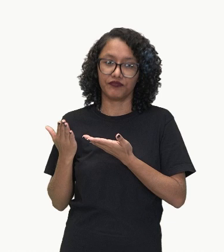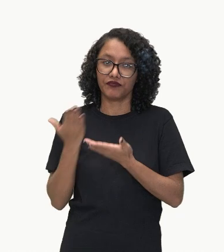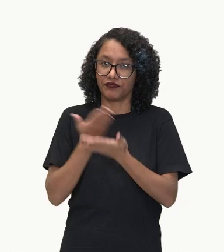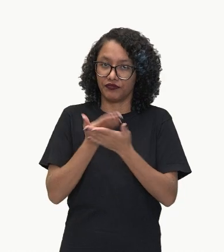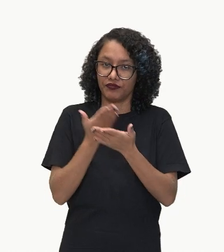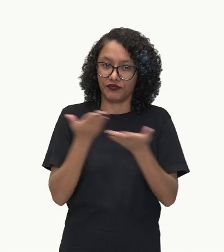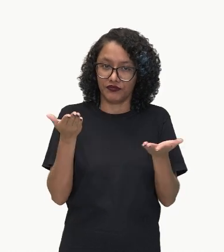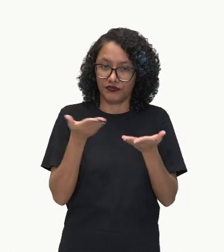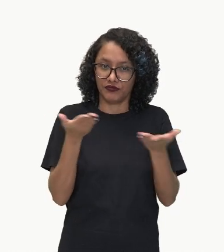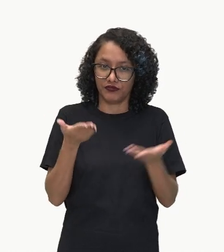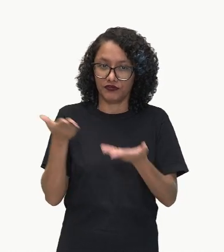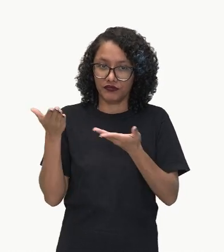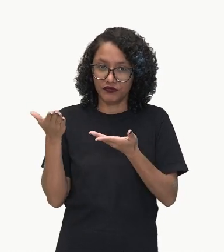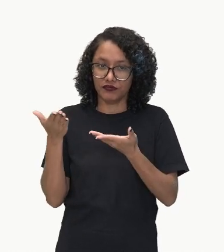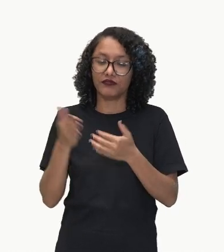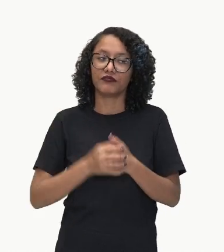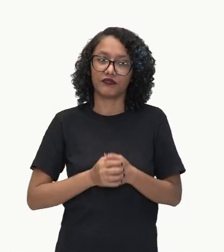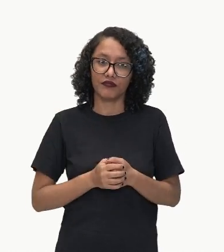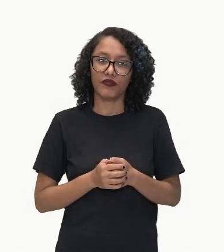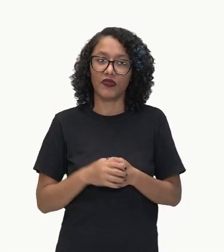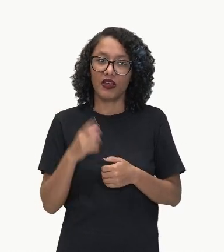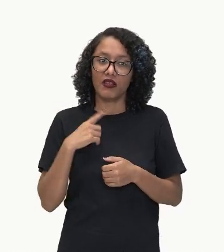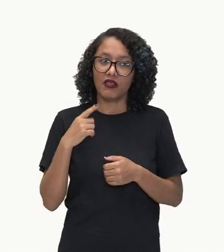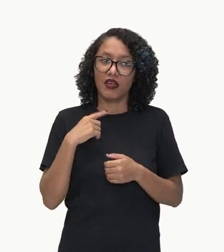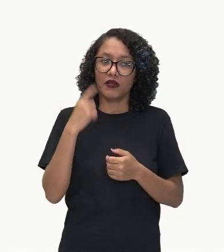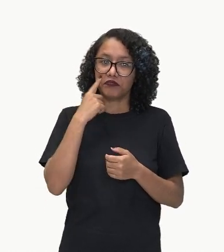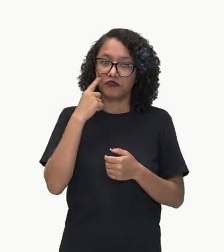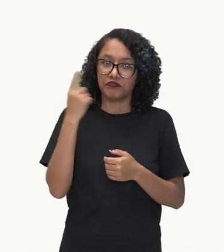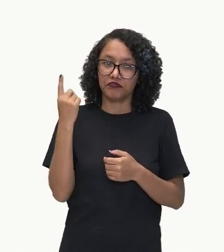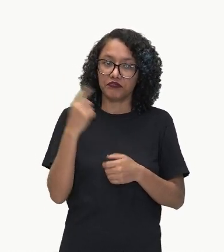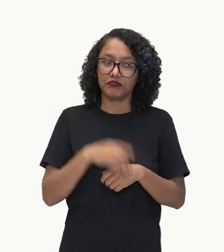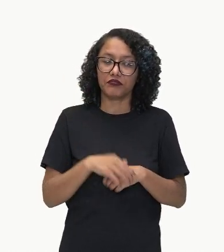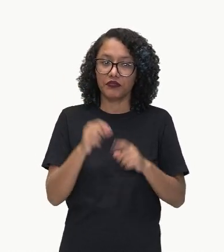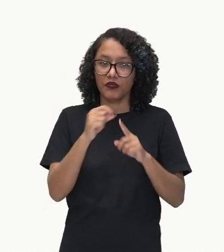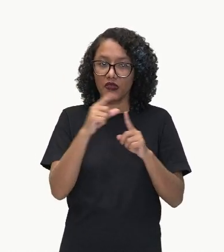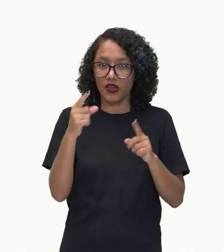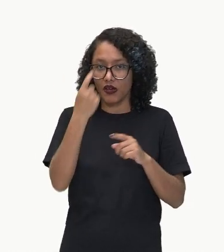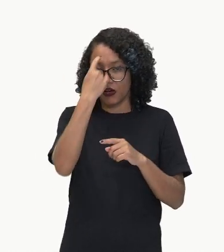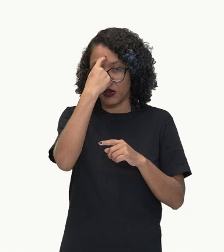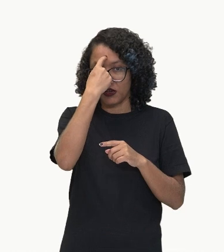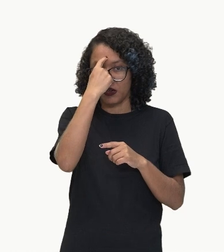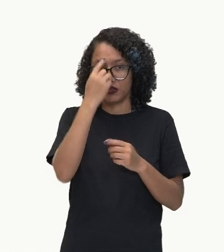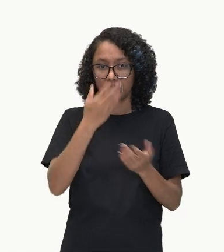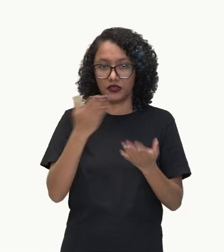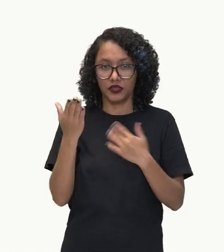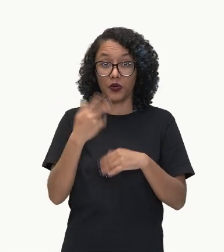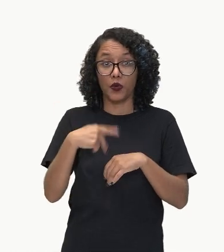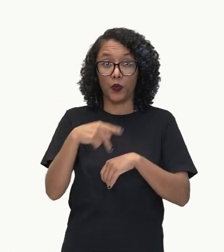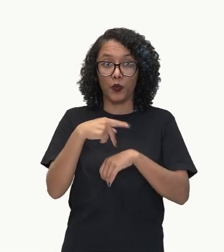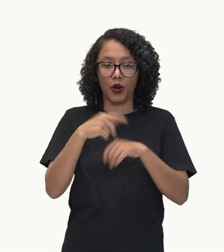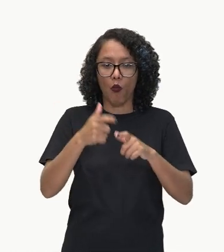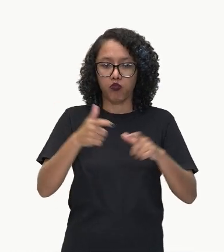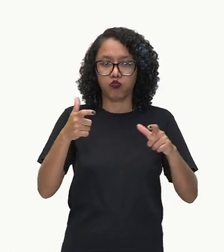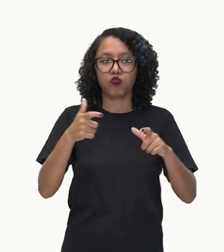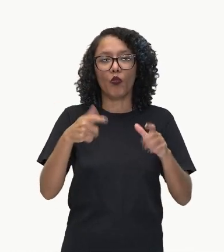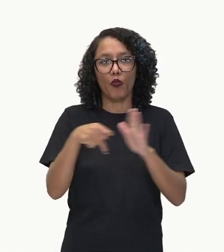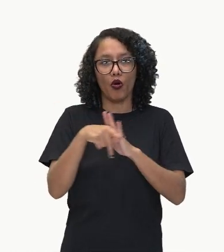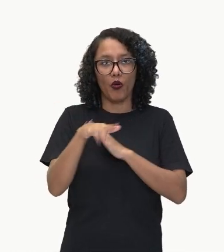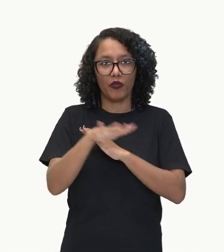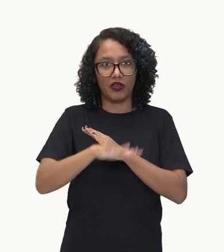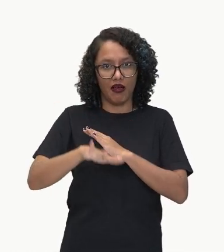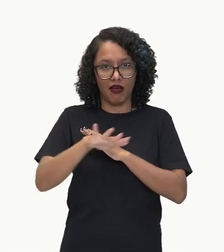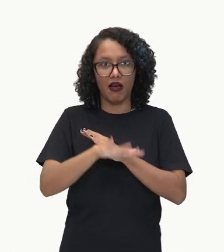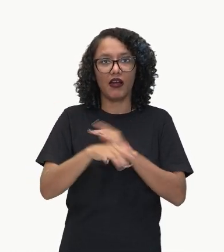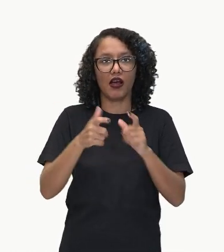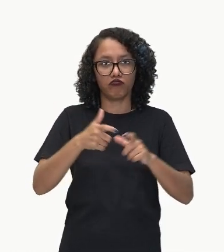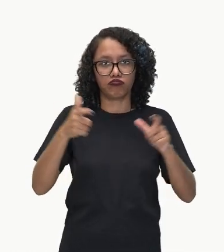aqui, onde a gente vai ter Paquistão, Índia, que acaba sendo o maior país em extensão territorial desta